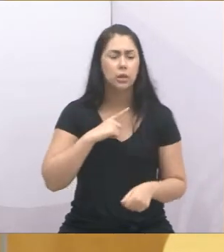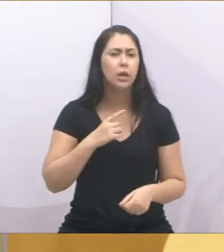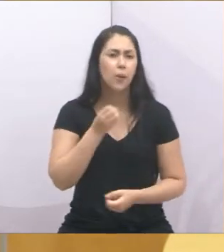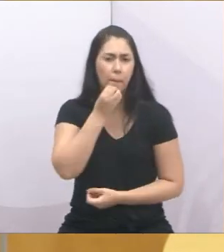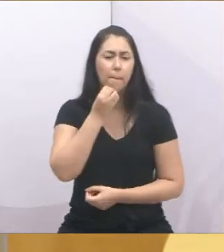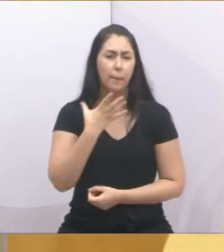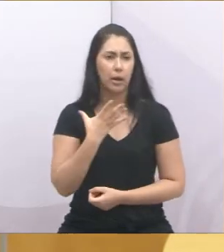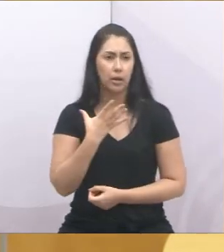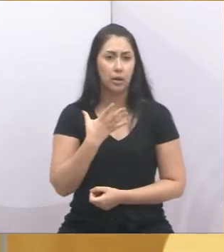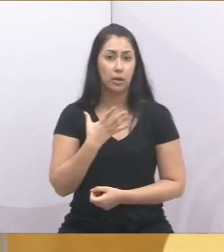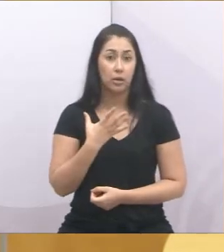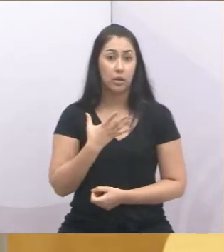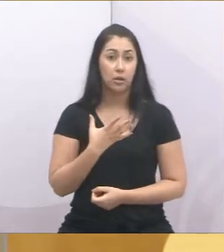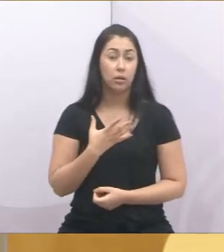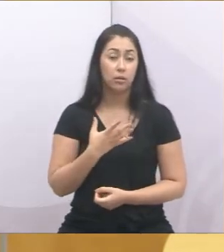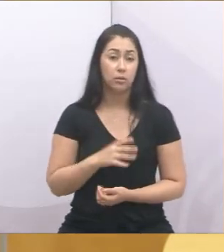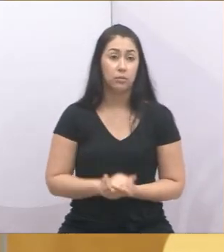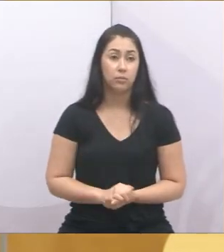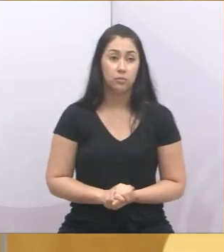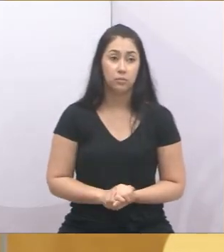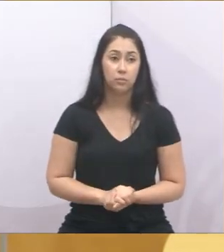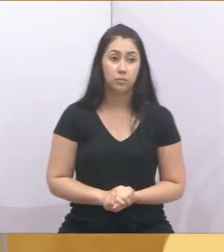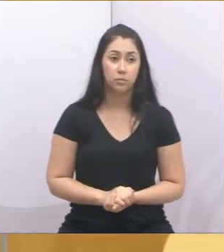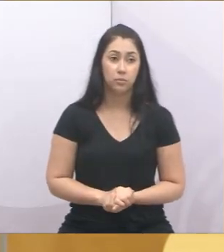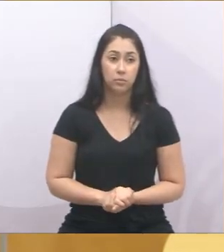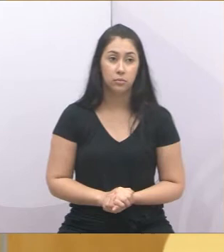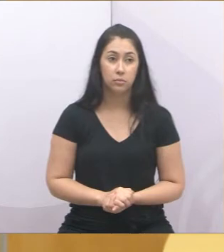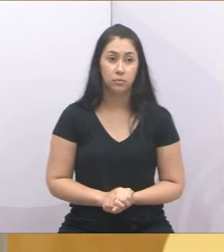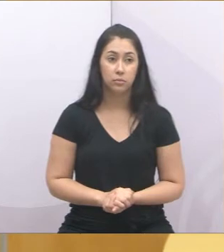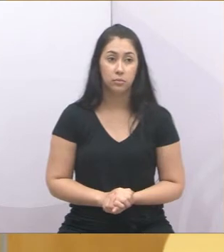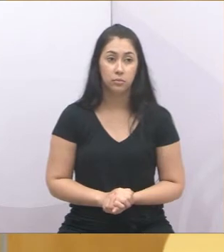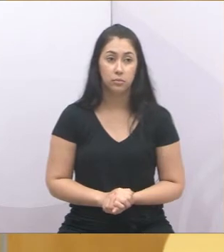de todo cristão leigo.